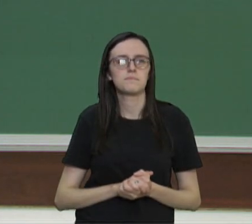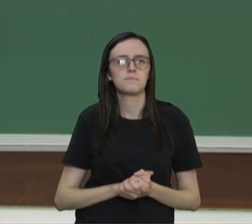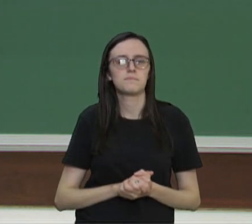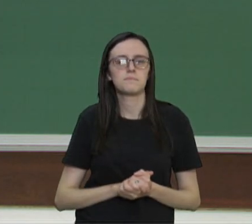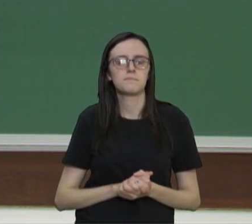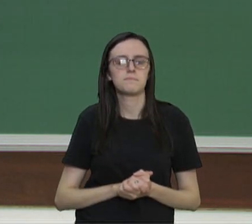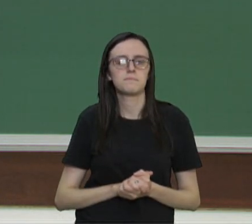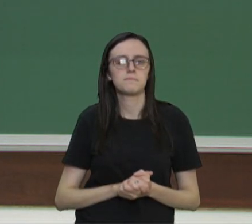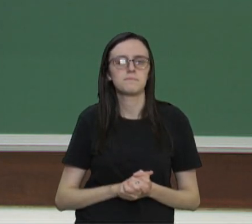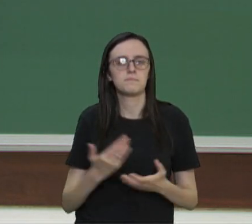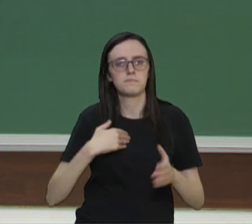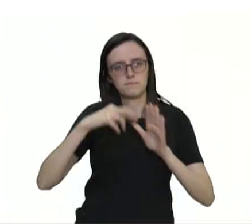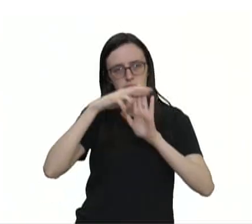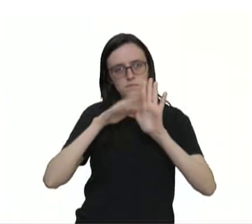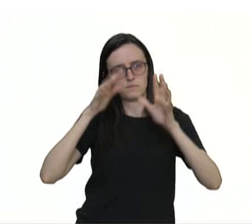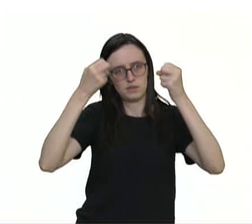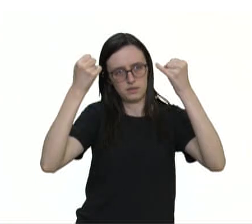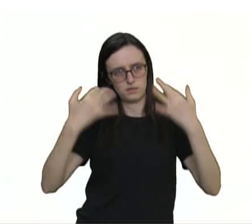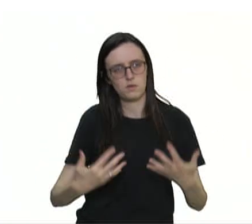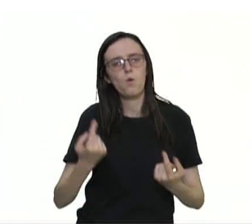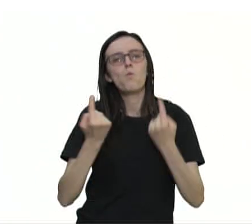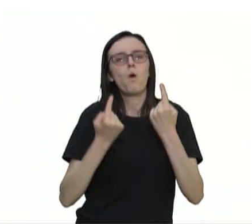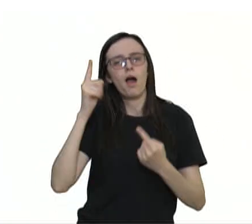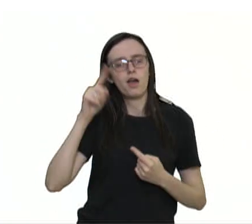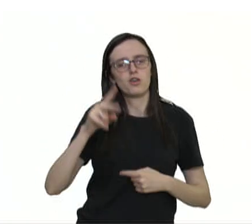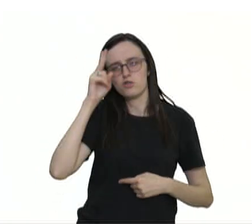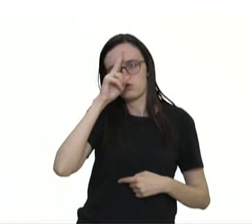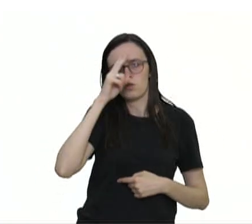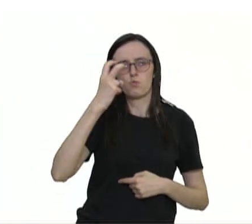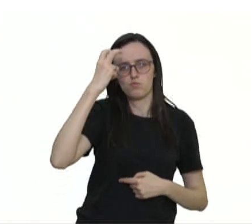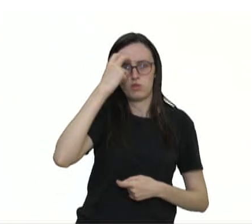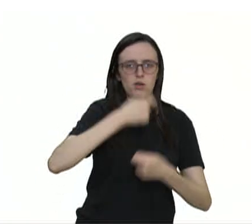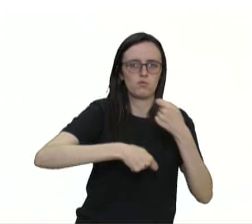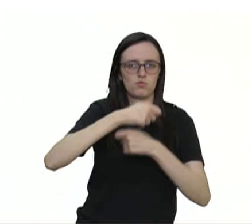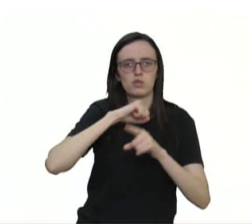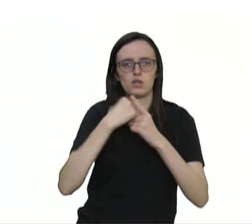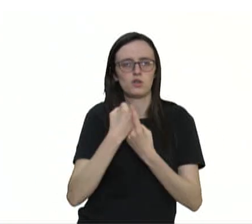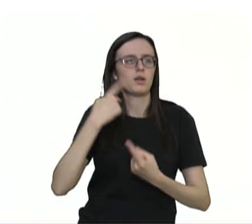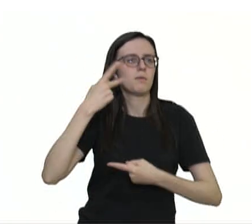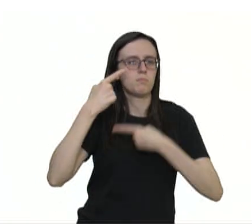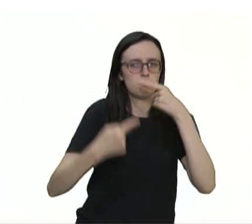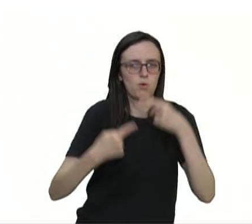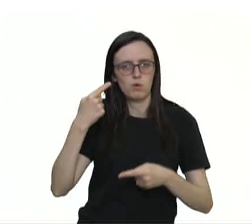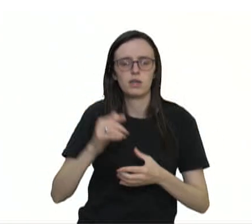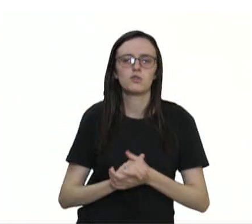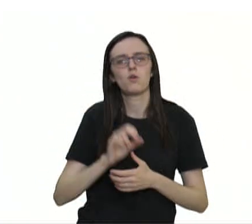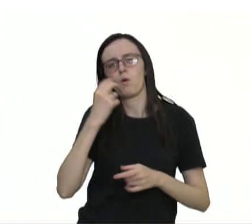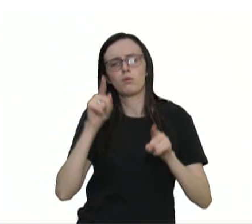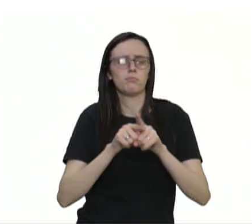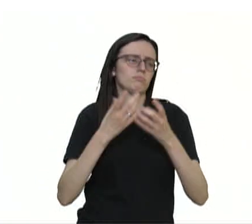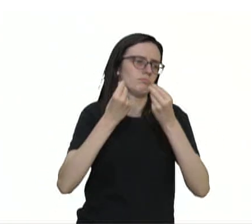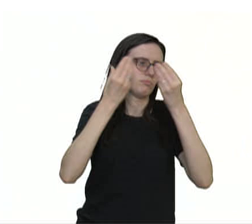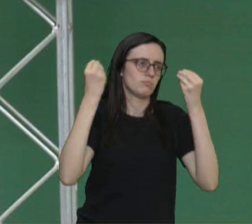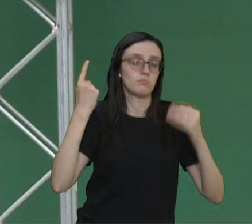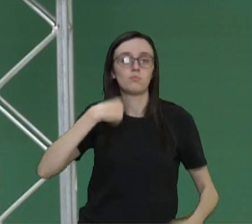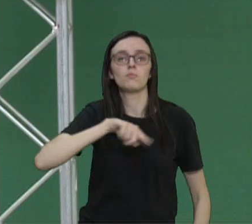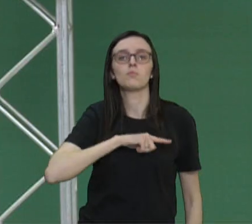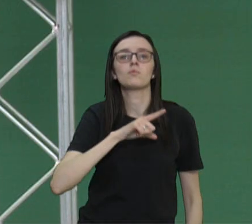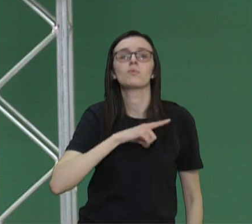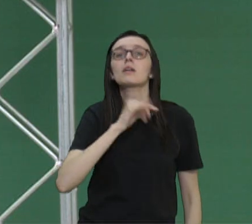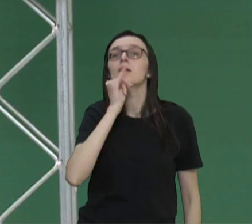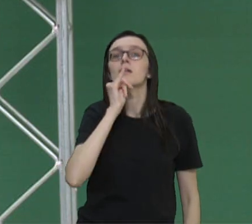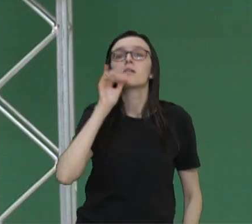Então, esses critérios que eu falei, quais são? Históricos, culturais, econômicos, sociais, políticos ou muito mais. Nós temos, por